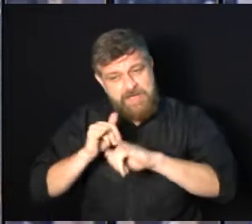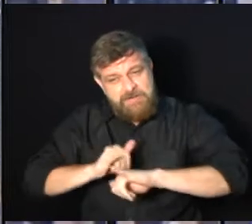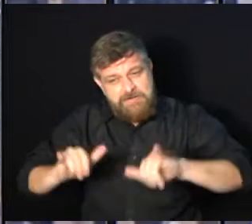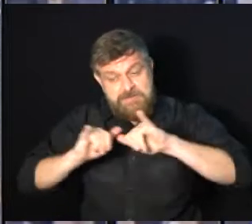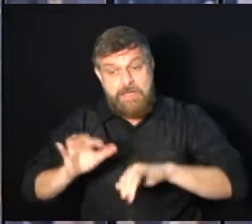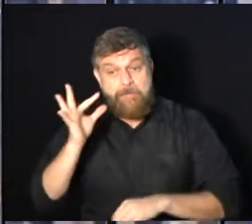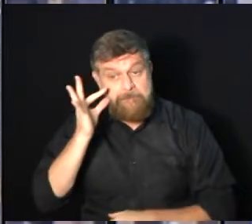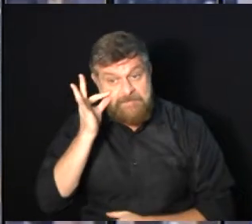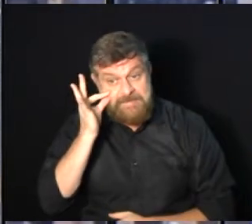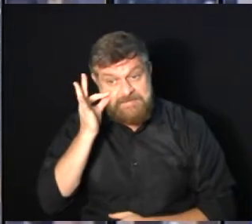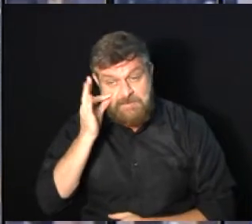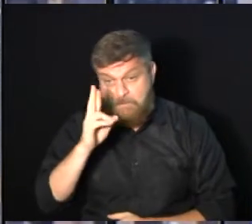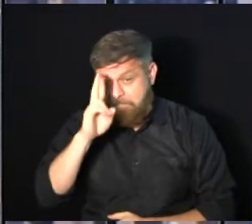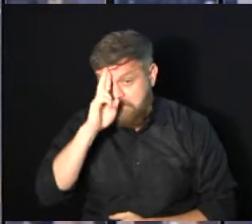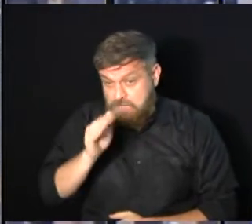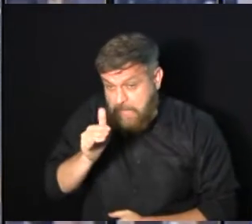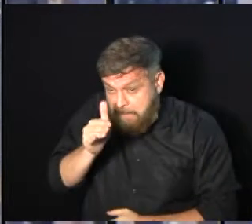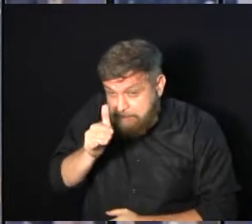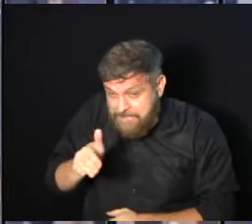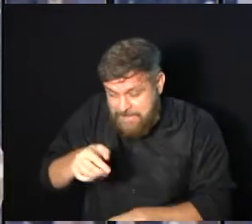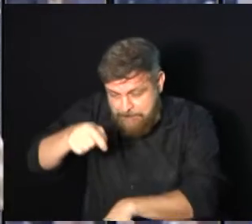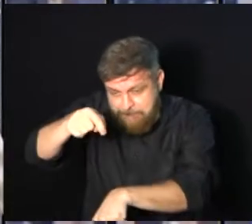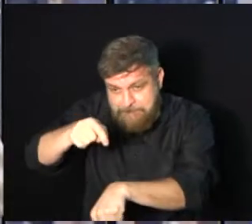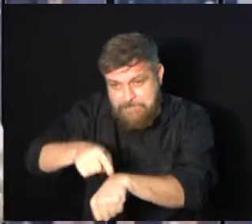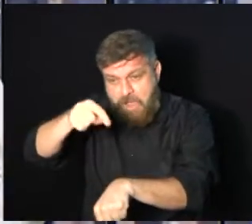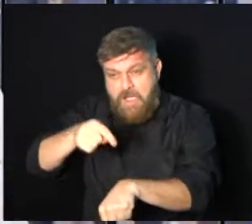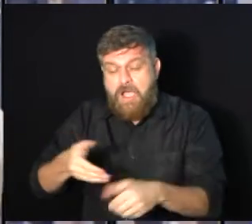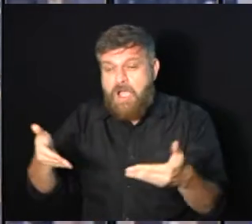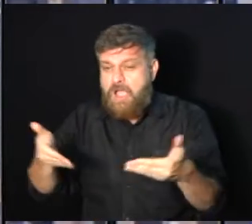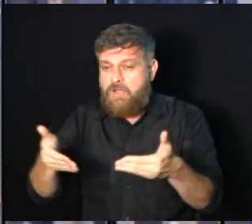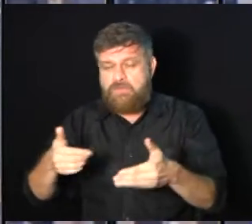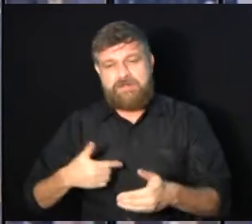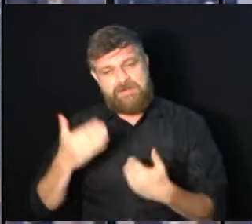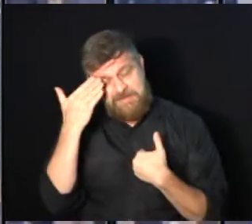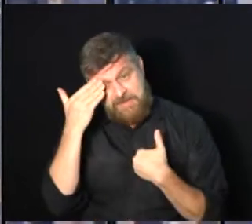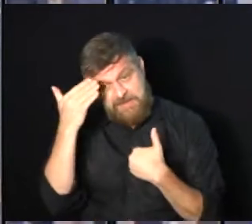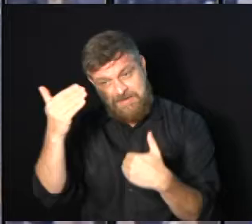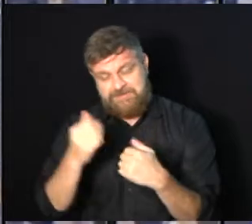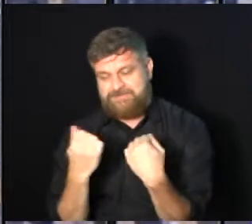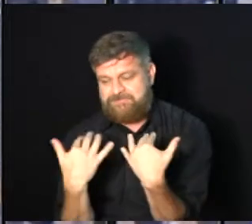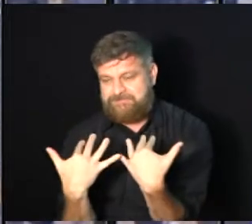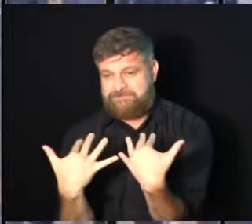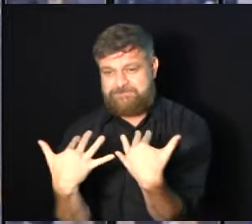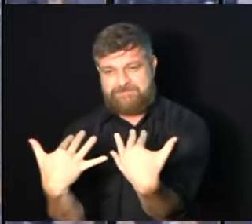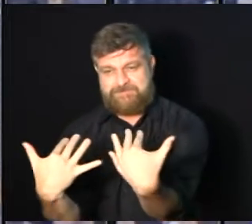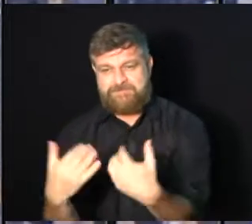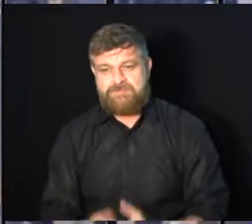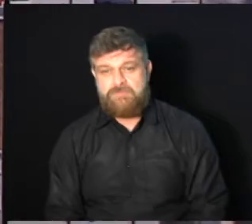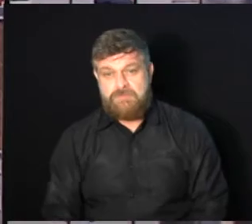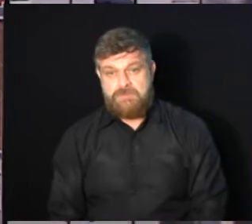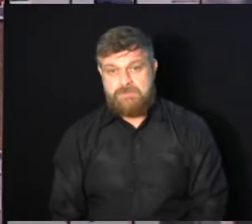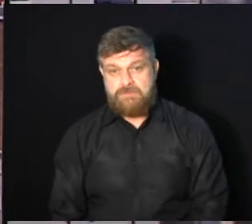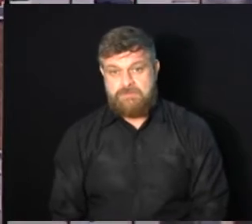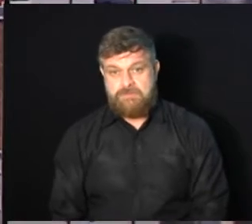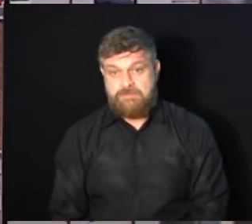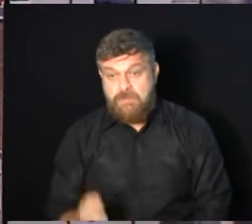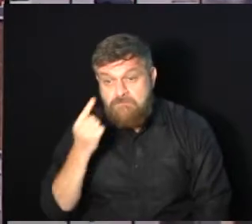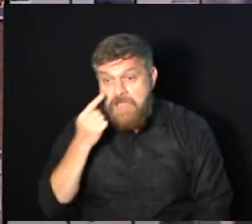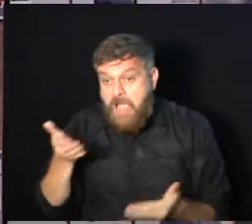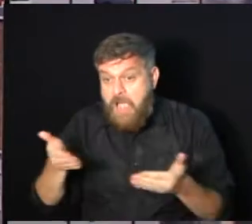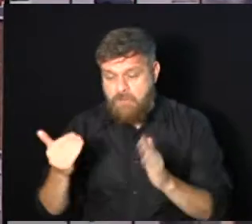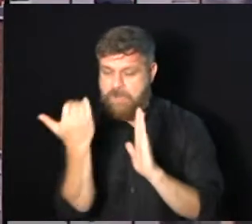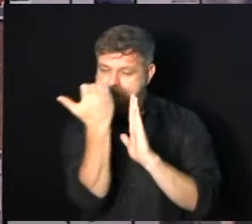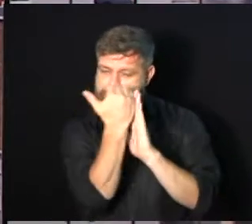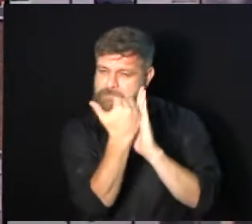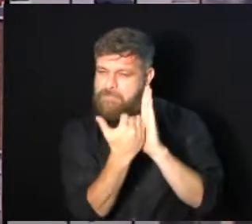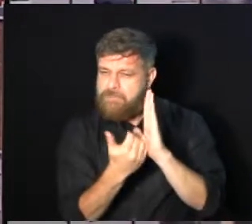ao vivo, meio-dia e meia. Agora, quero agradecer desde já a sua companhia e audiência. Confira